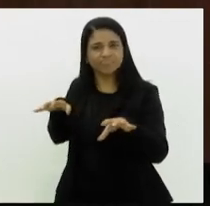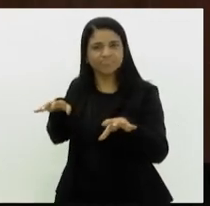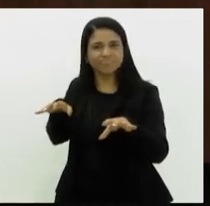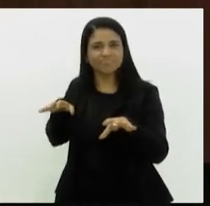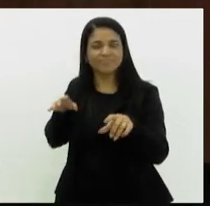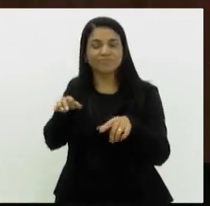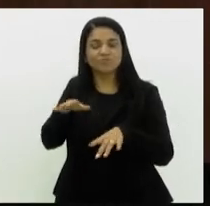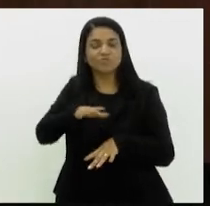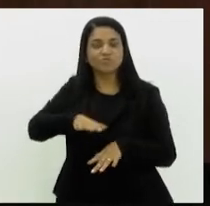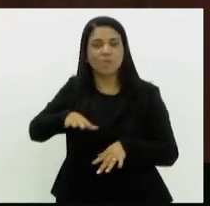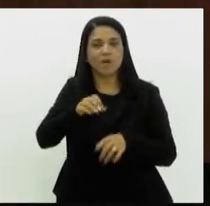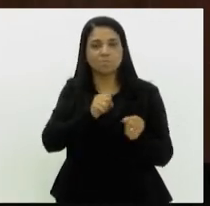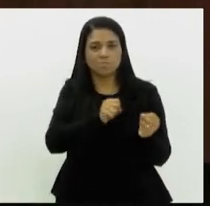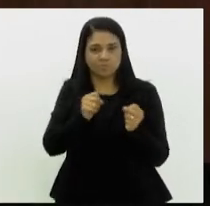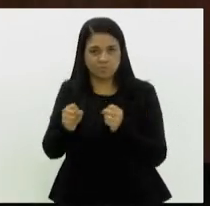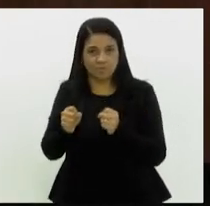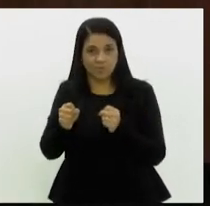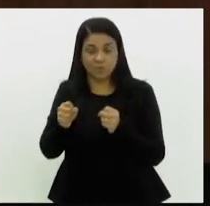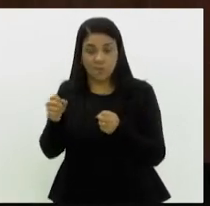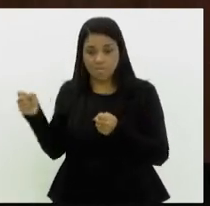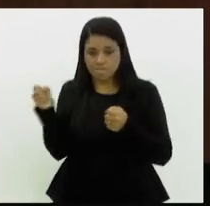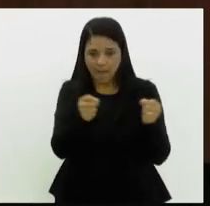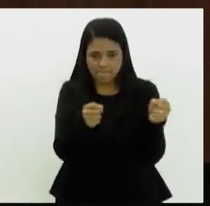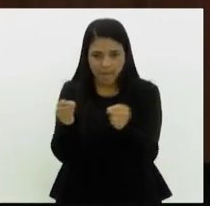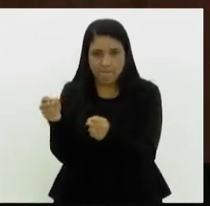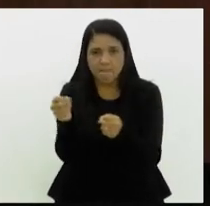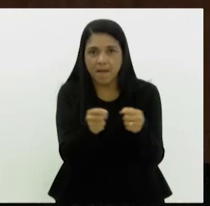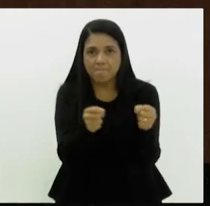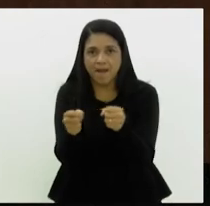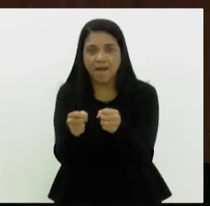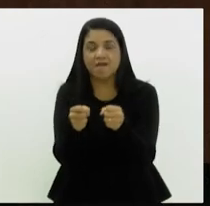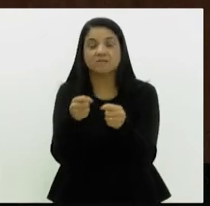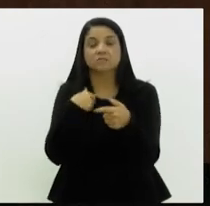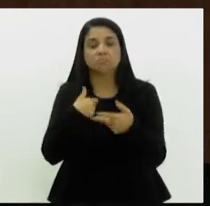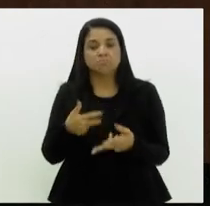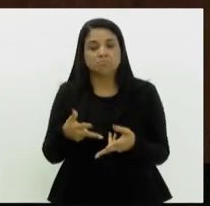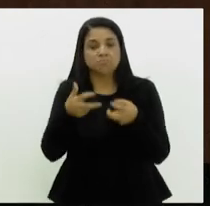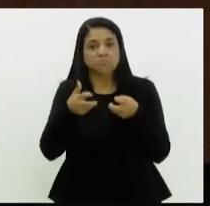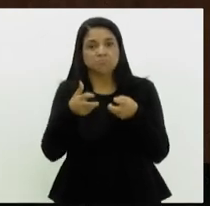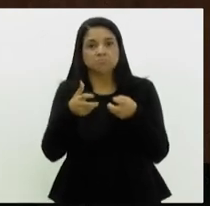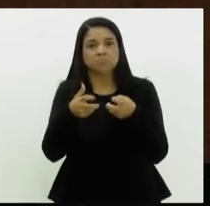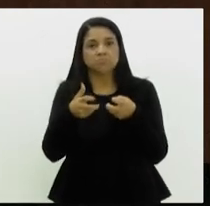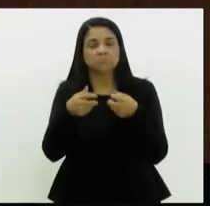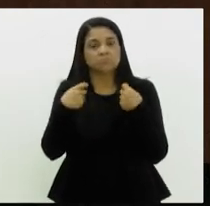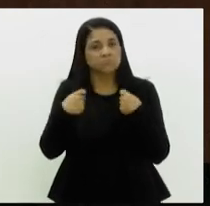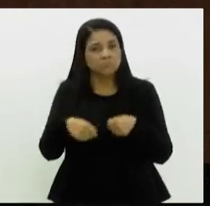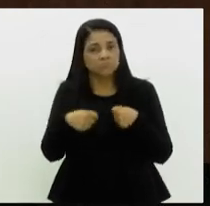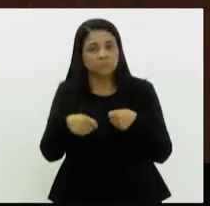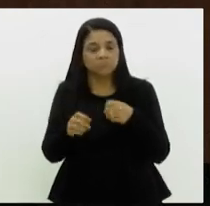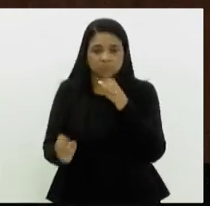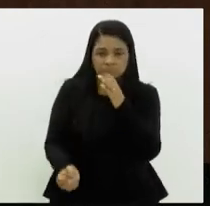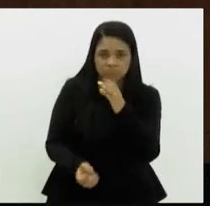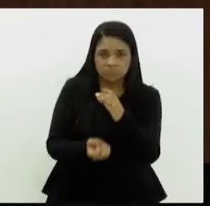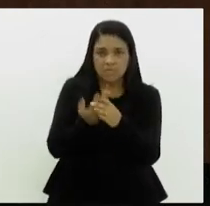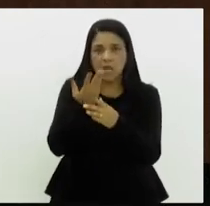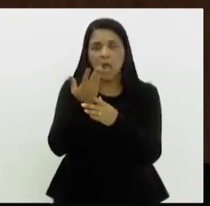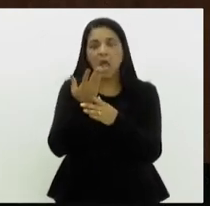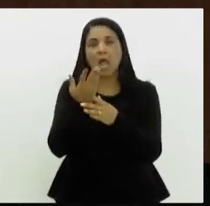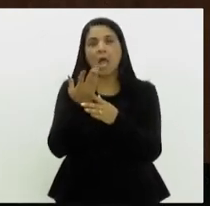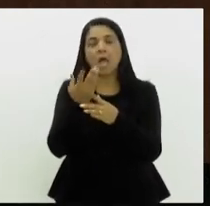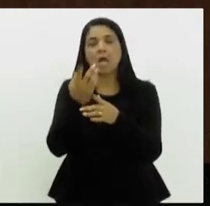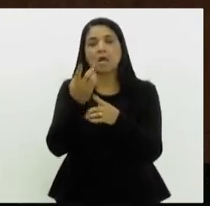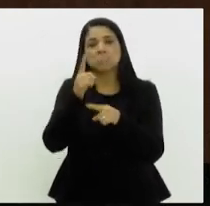mais a gente vai ocupando, mais a gente vai percebendo a necessidade da gente criar condições objetivas e